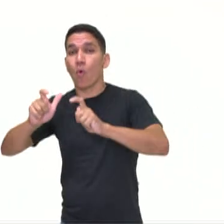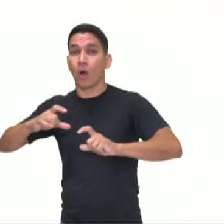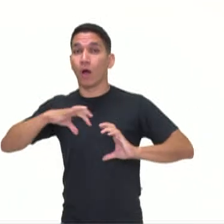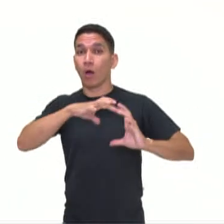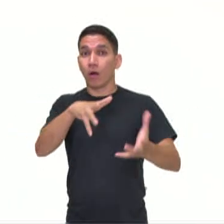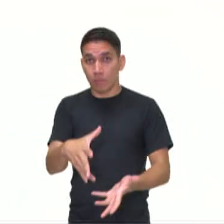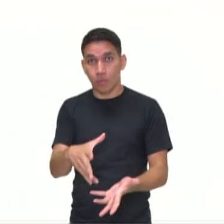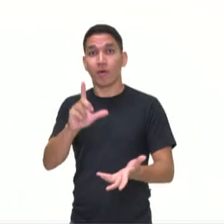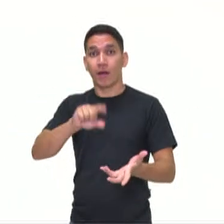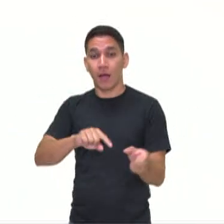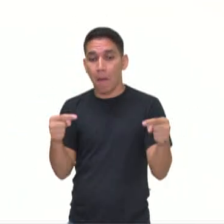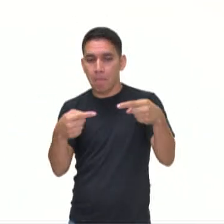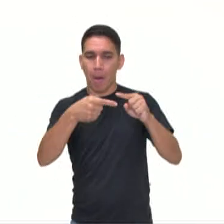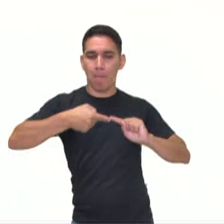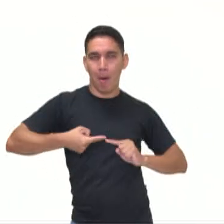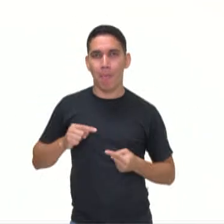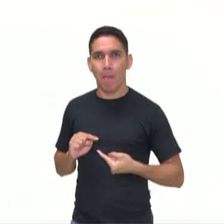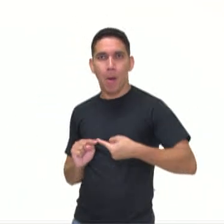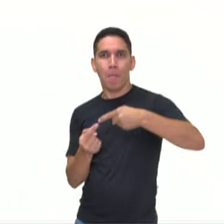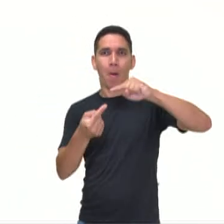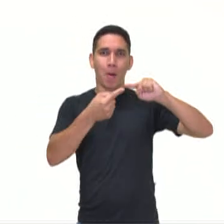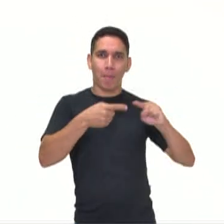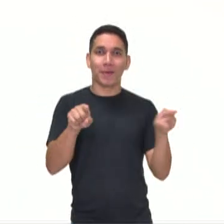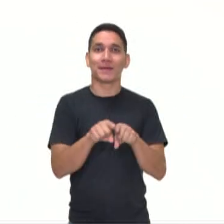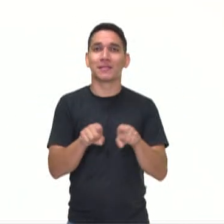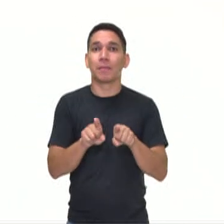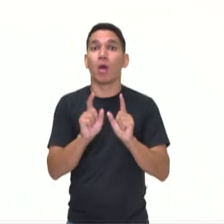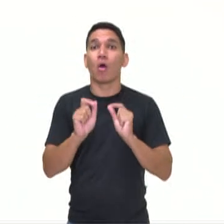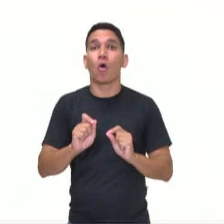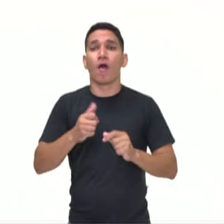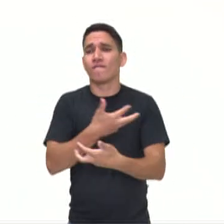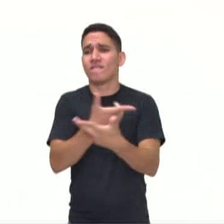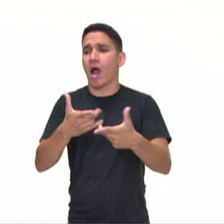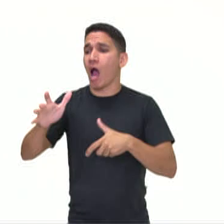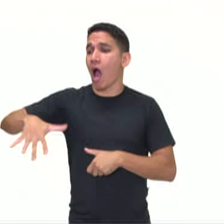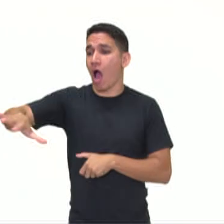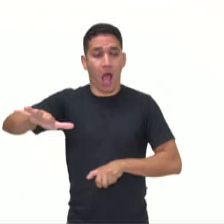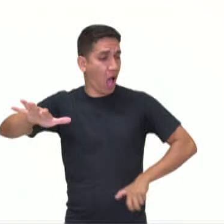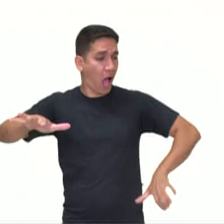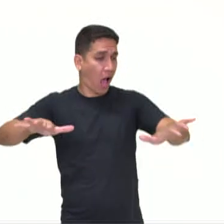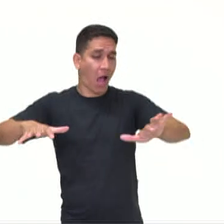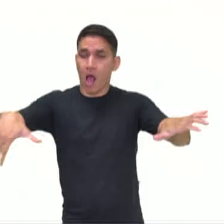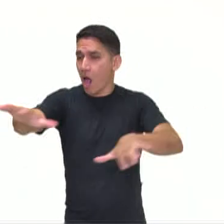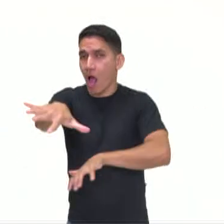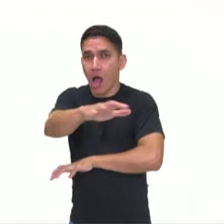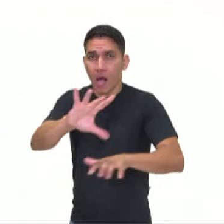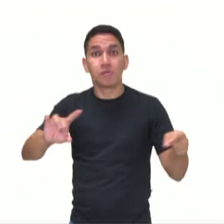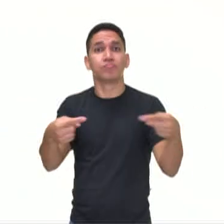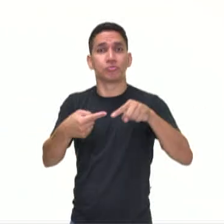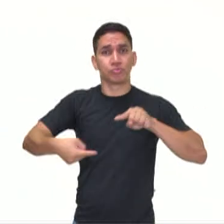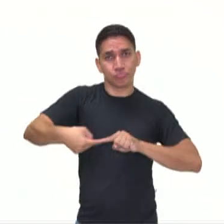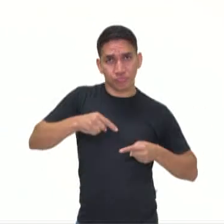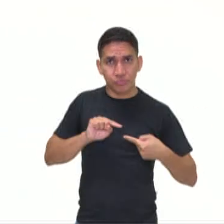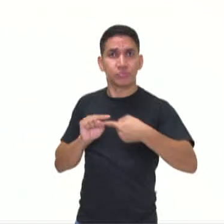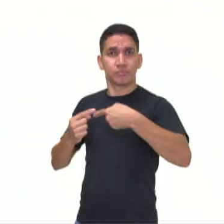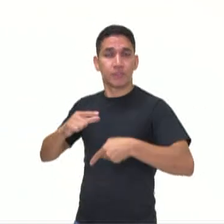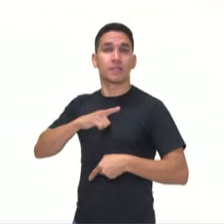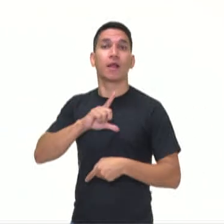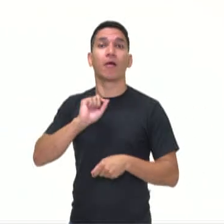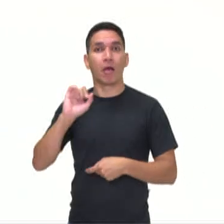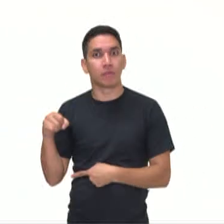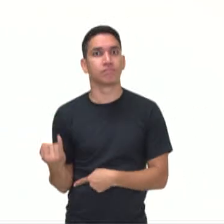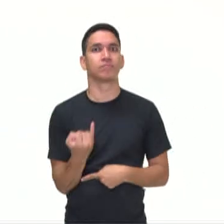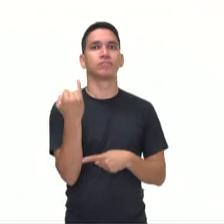estão conectadas entre si nos mais diversos setores, sendo considerados como parte essencial para